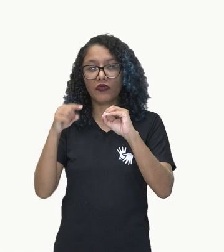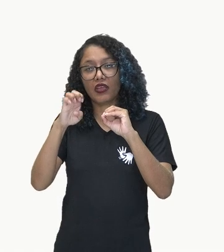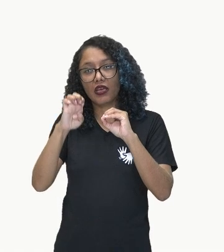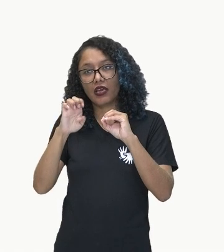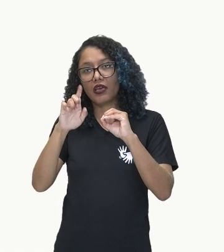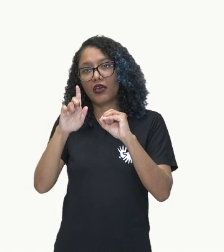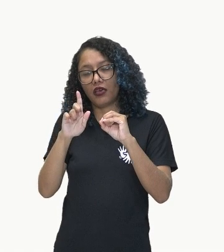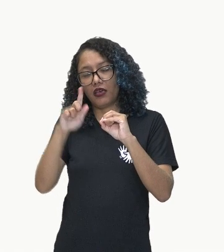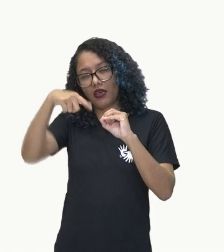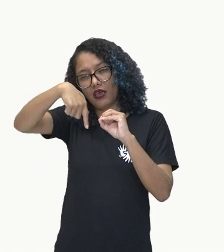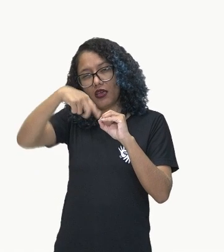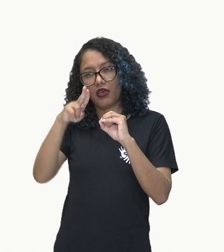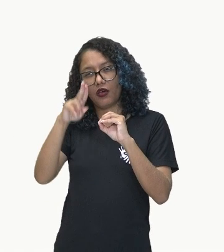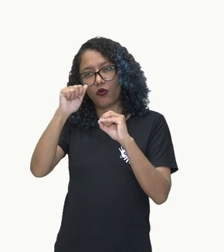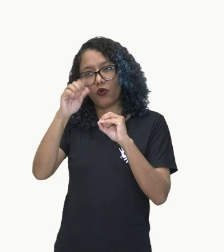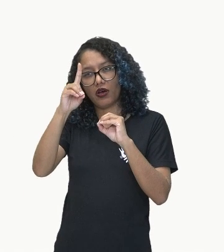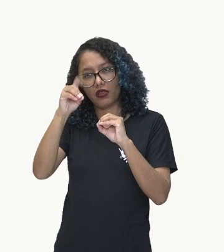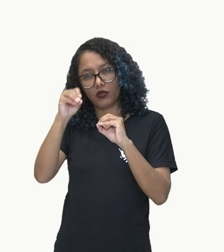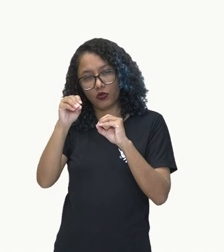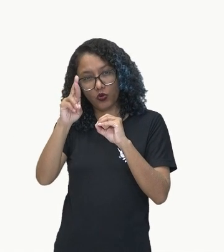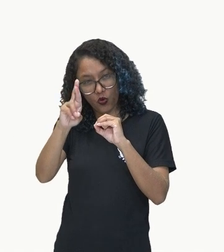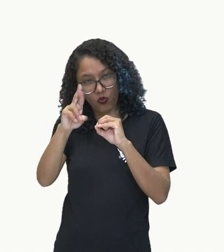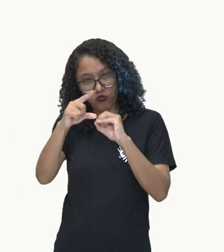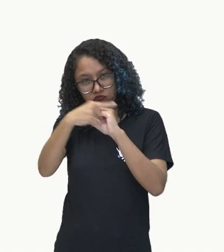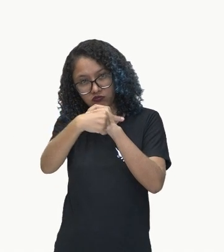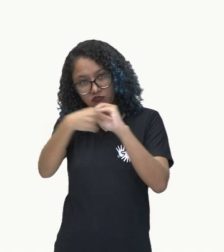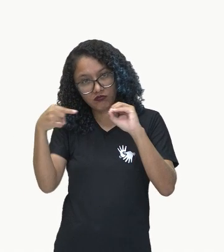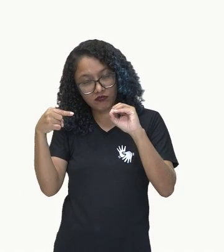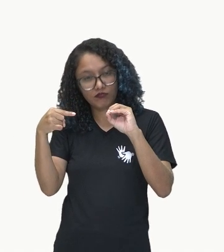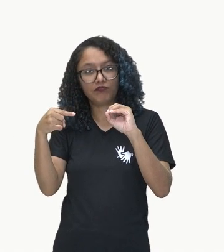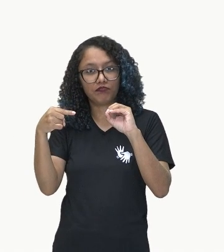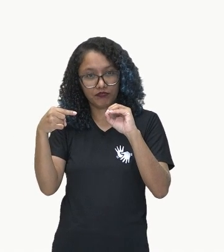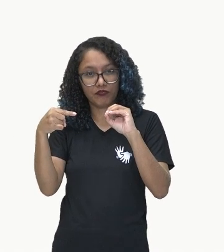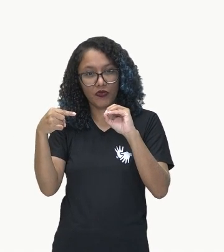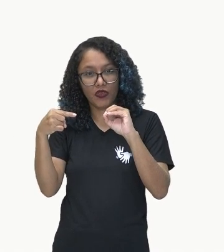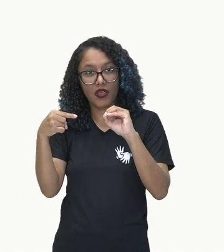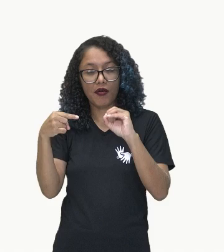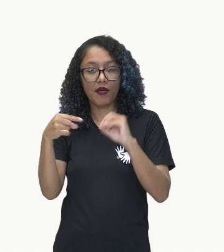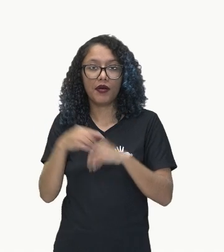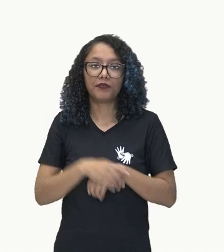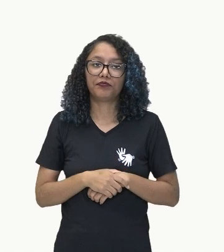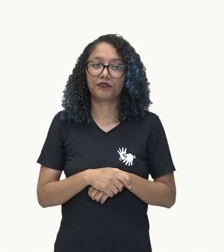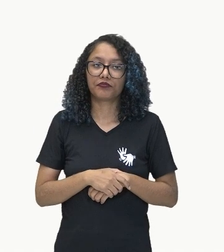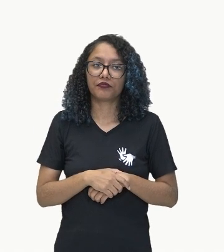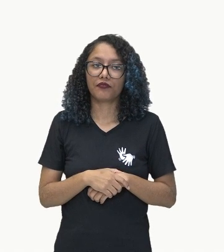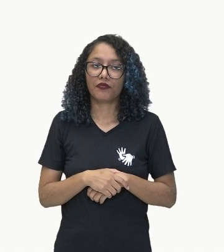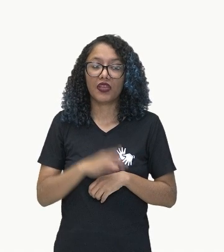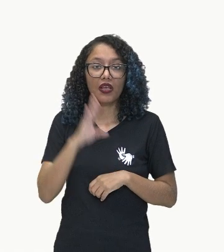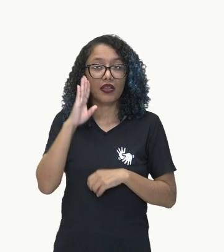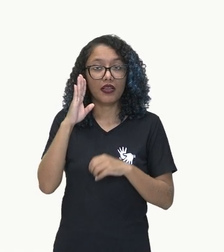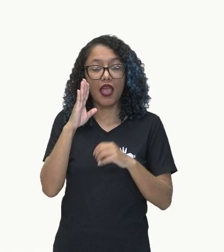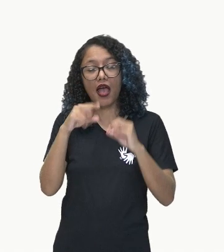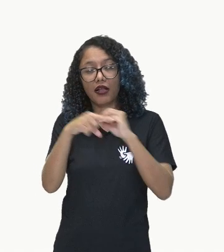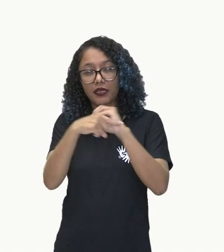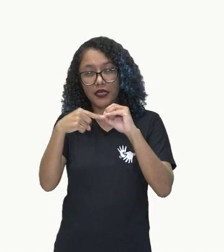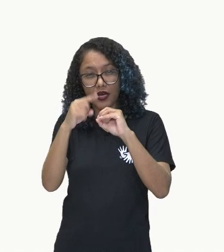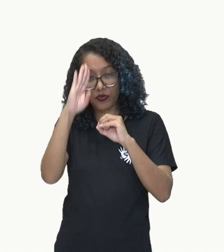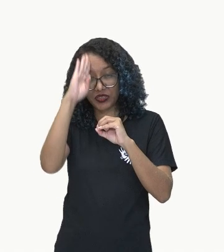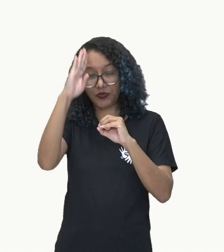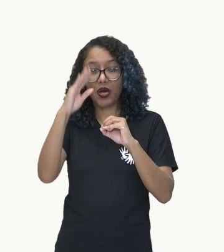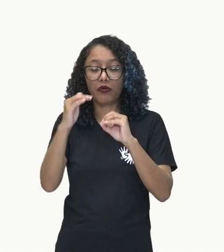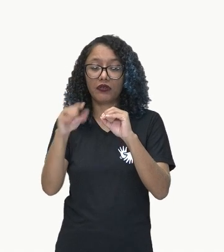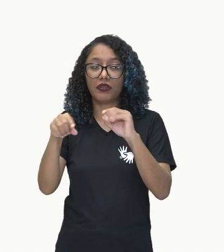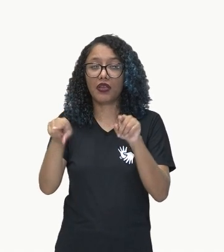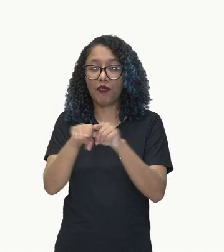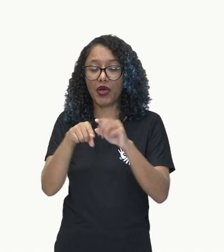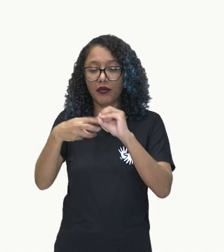0 grau, a latitude, porém também teremos a parte do Trópico de Câncer, né?